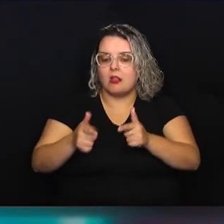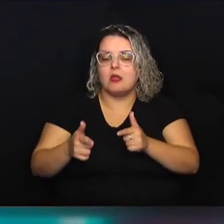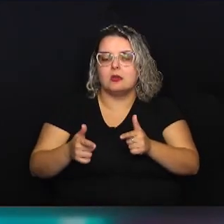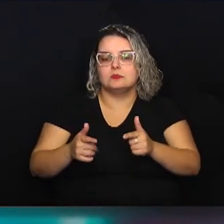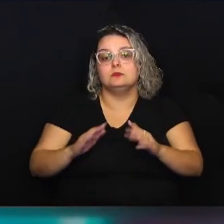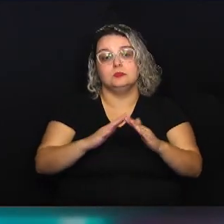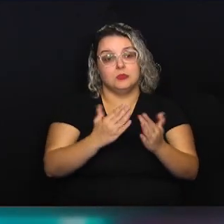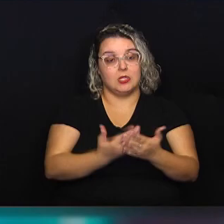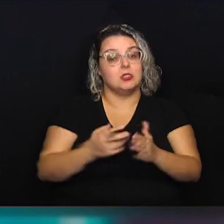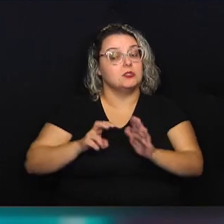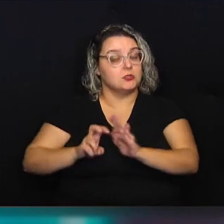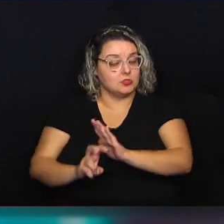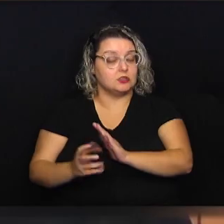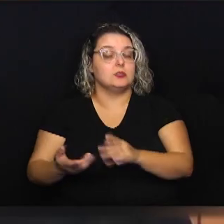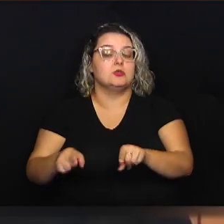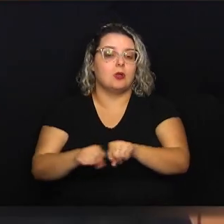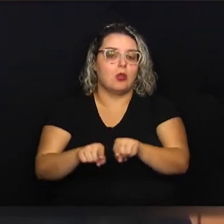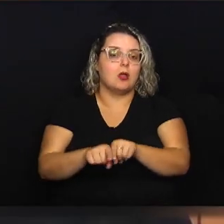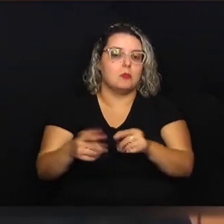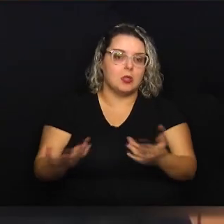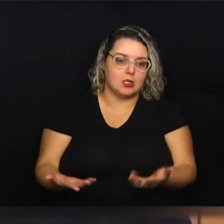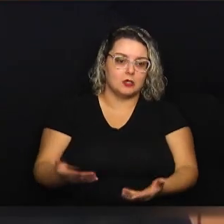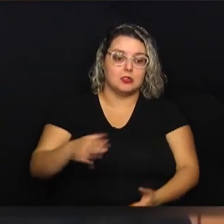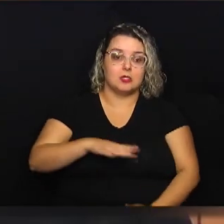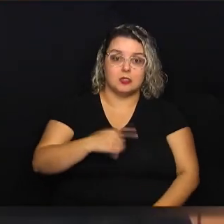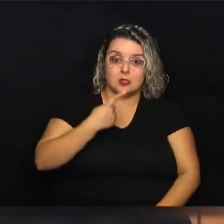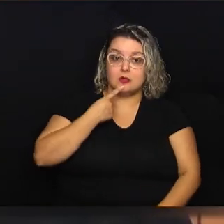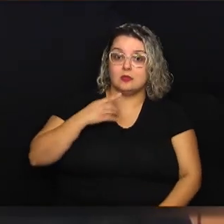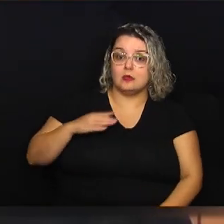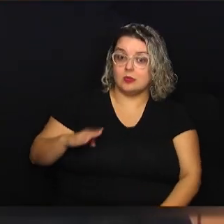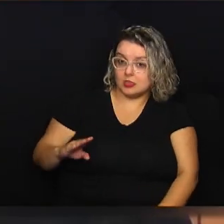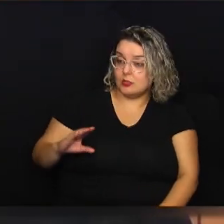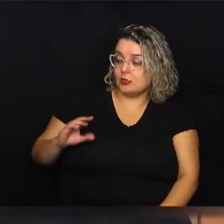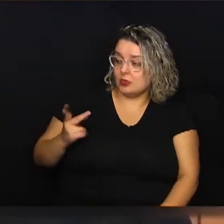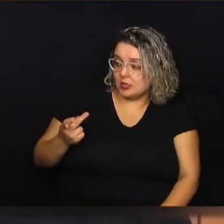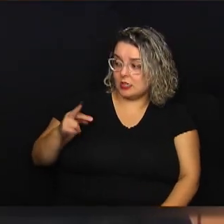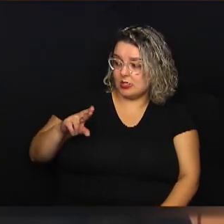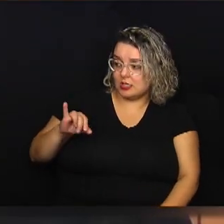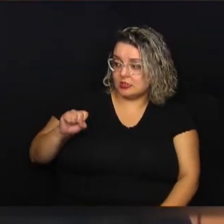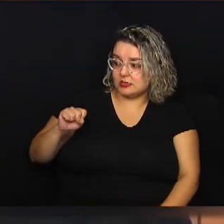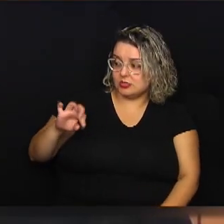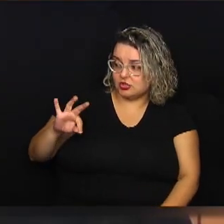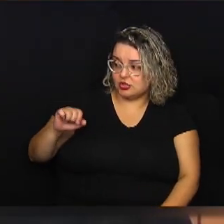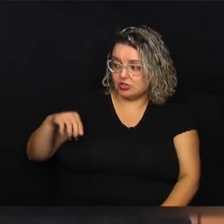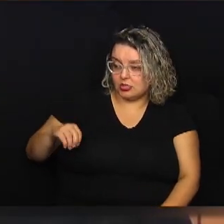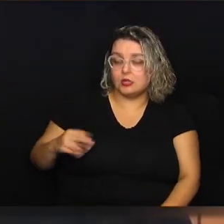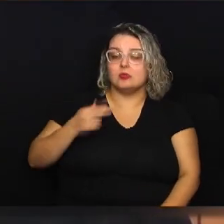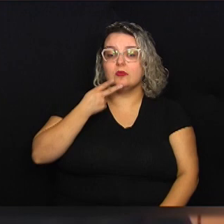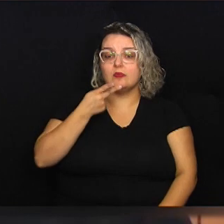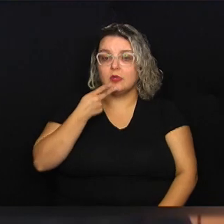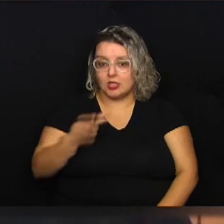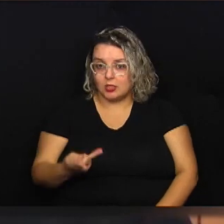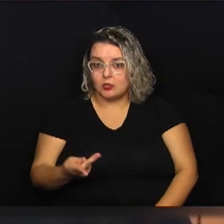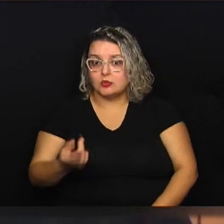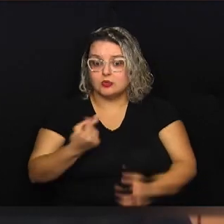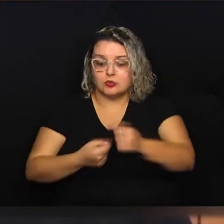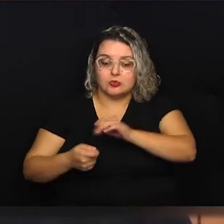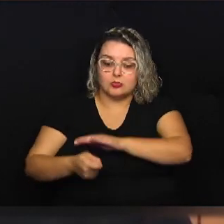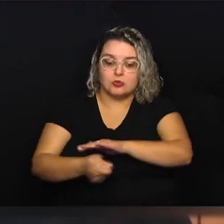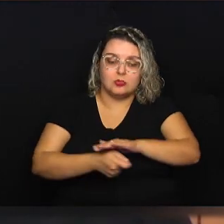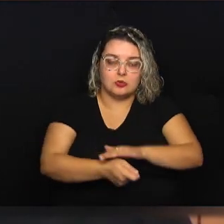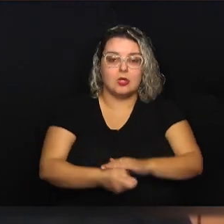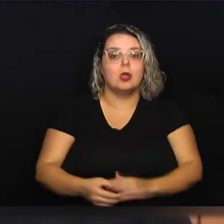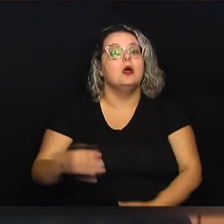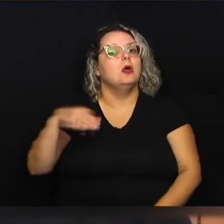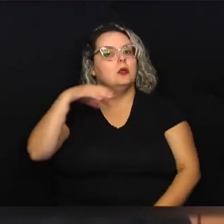e creches da cidade. Bigi, por exemplo, comentou a respeito dos investimentos na área. Logo vai